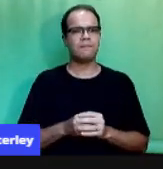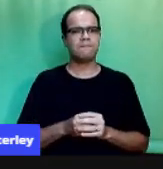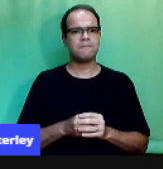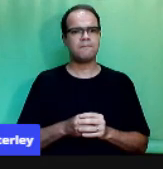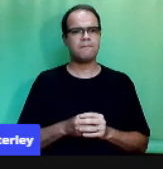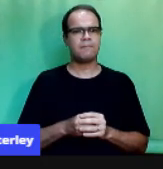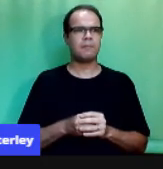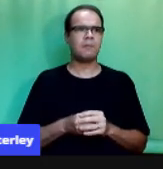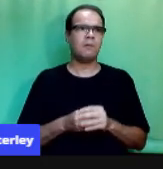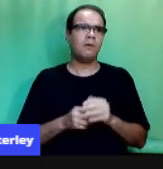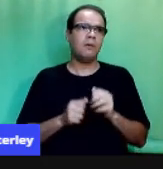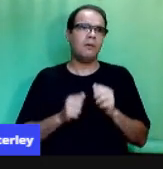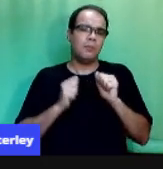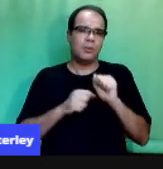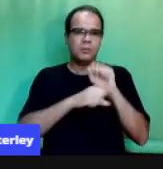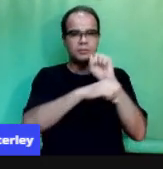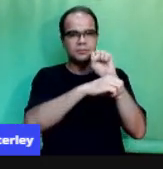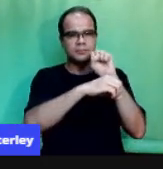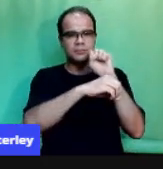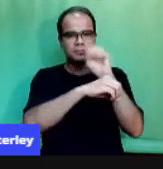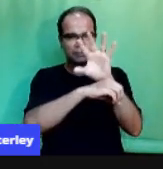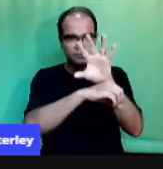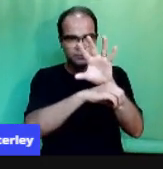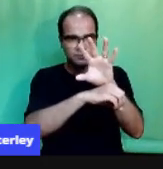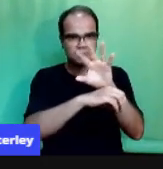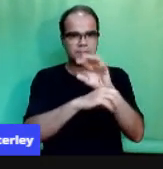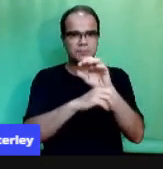um slide, um vídeo.